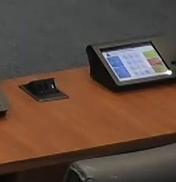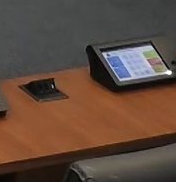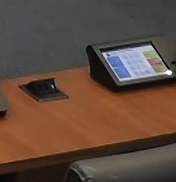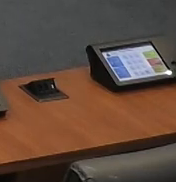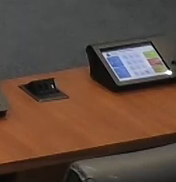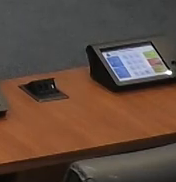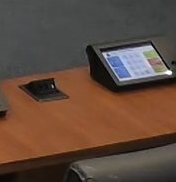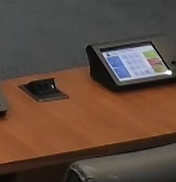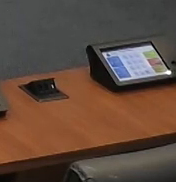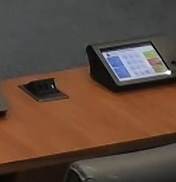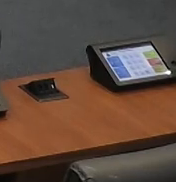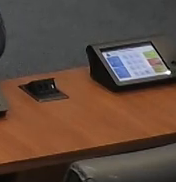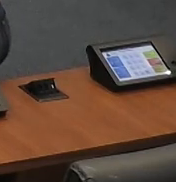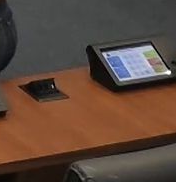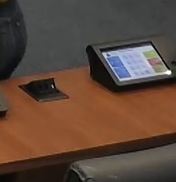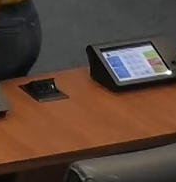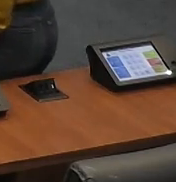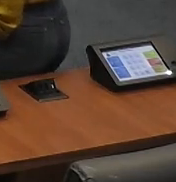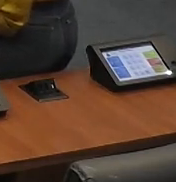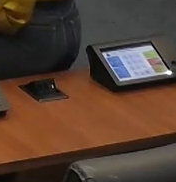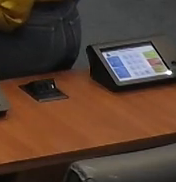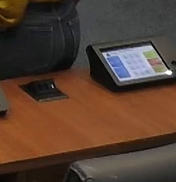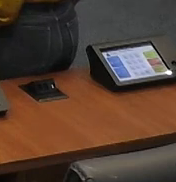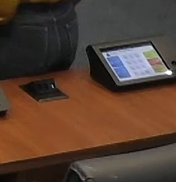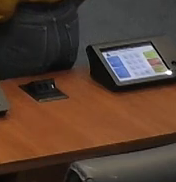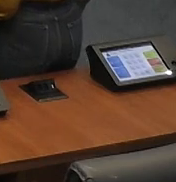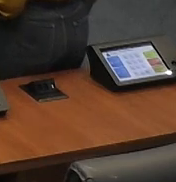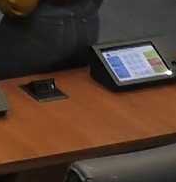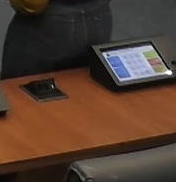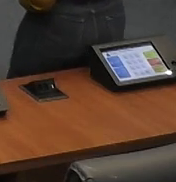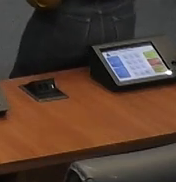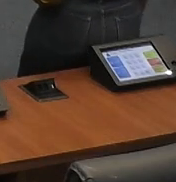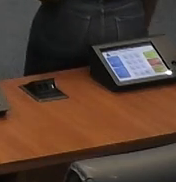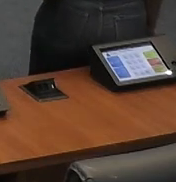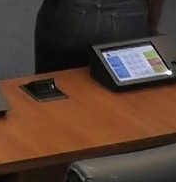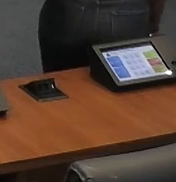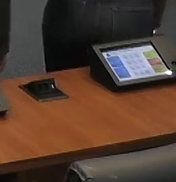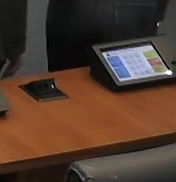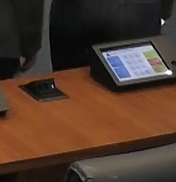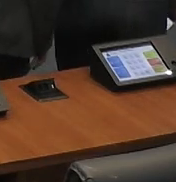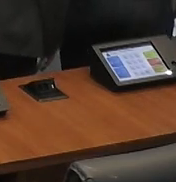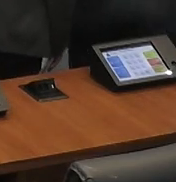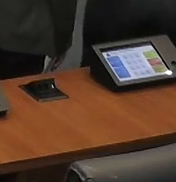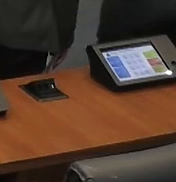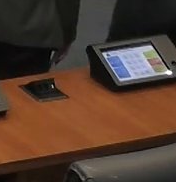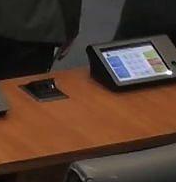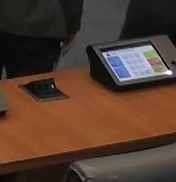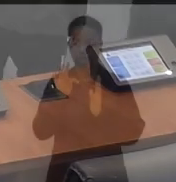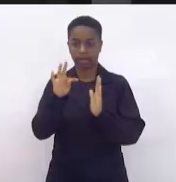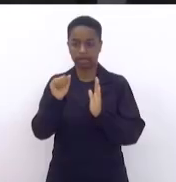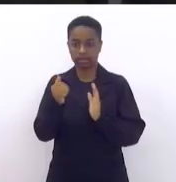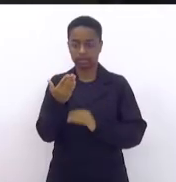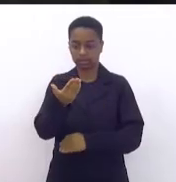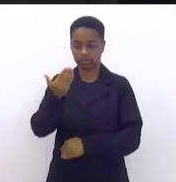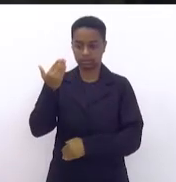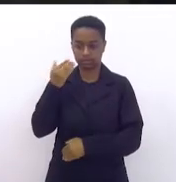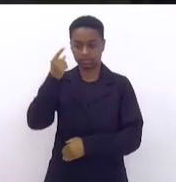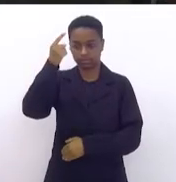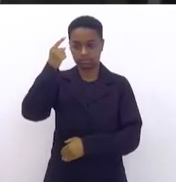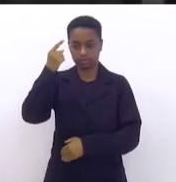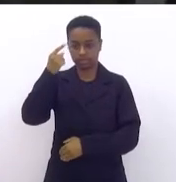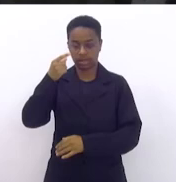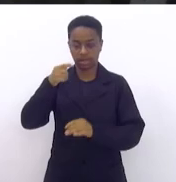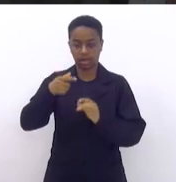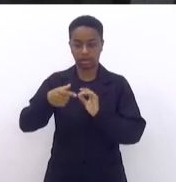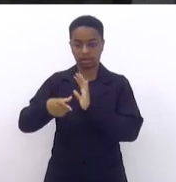a presidência convida o Nobre Deputado Luiz Paulo para fazer a leitura da ata da sessão